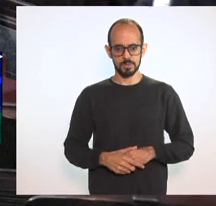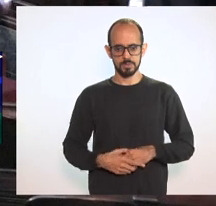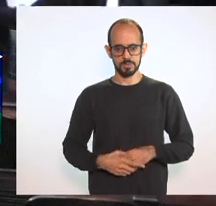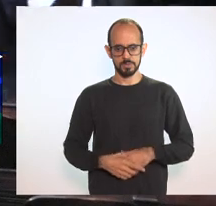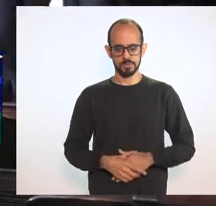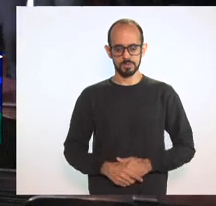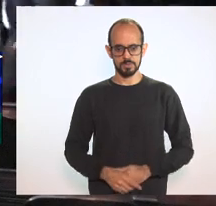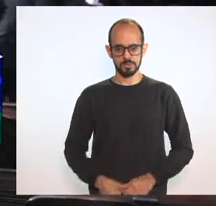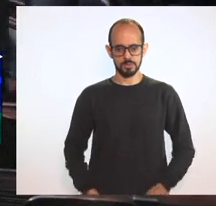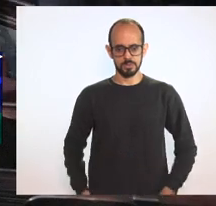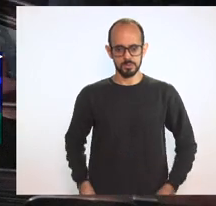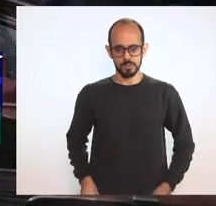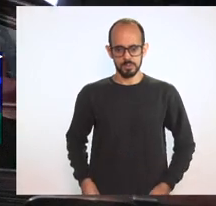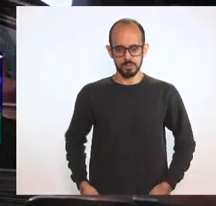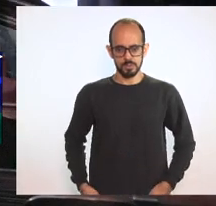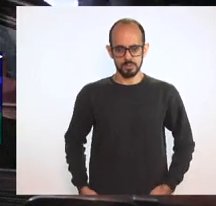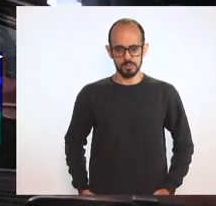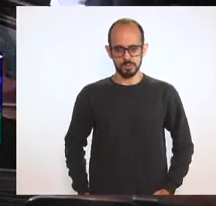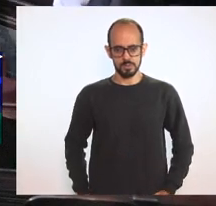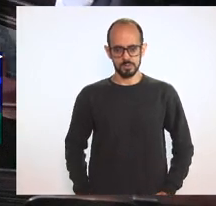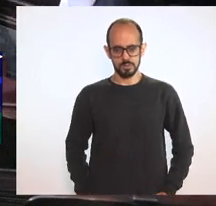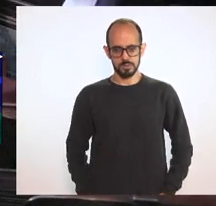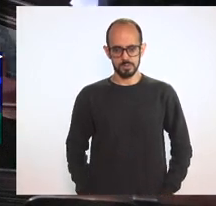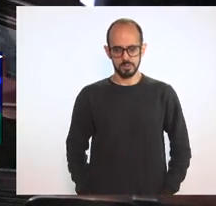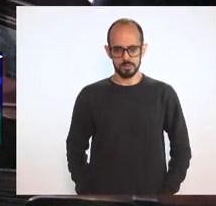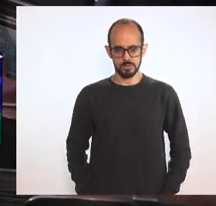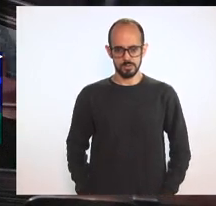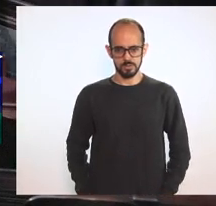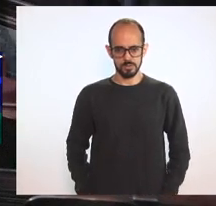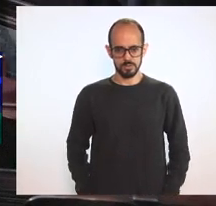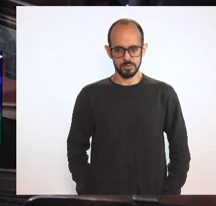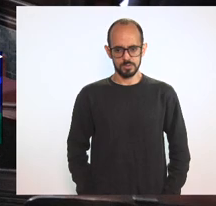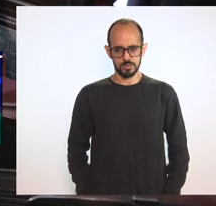E aí